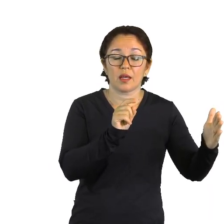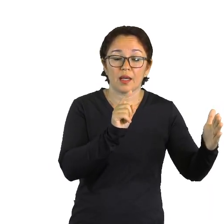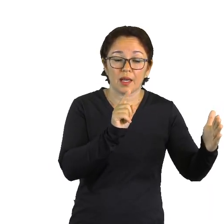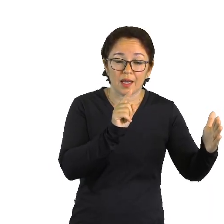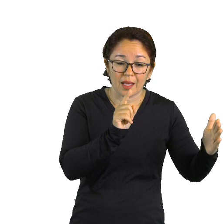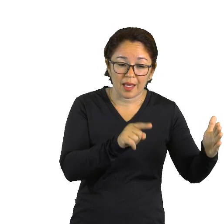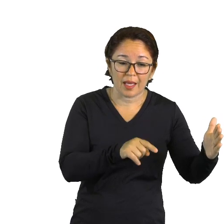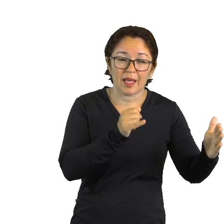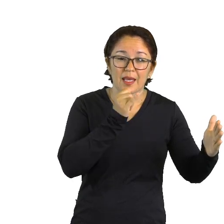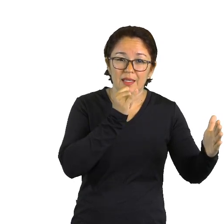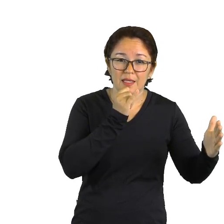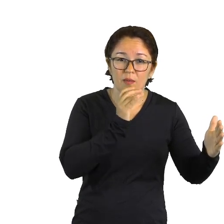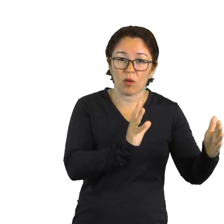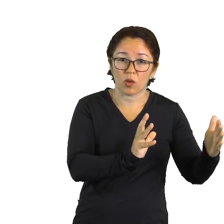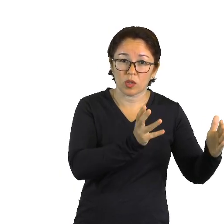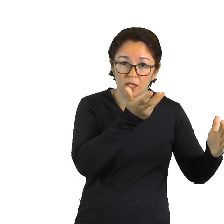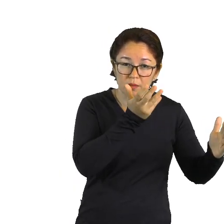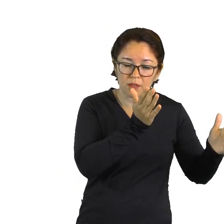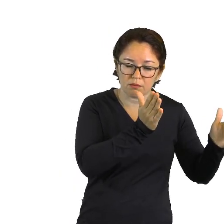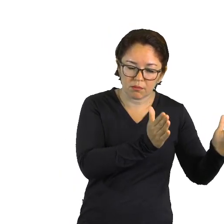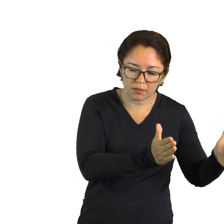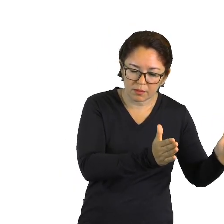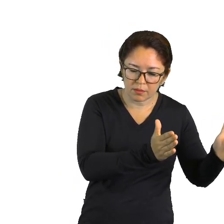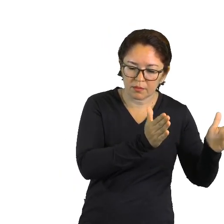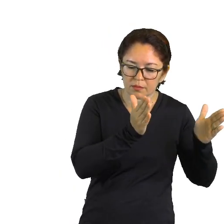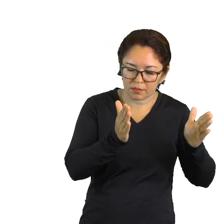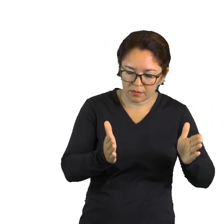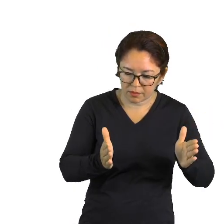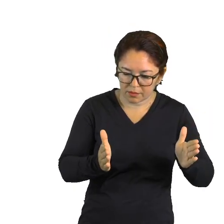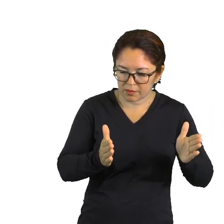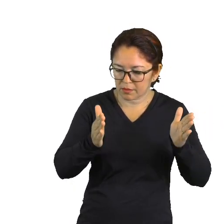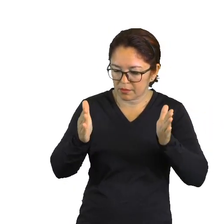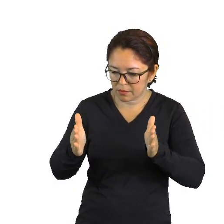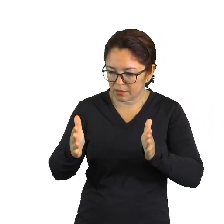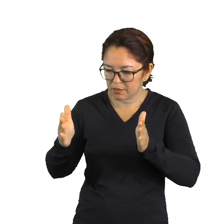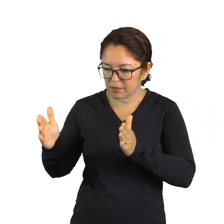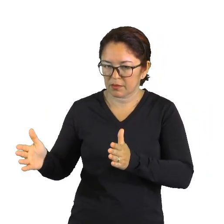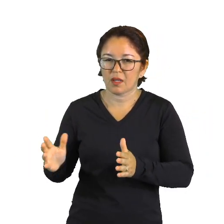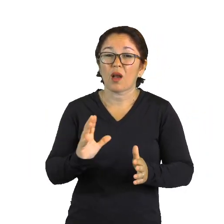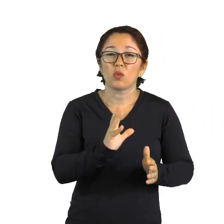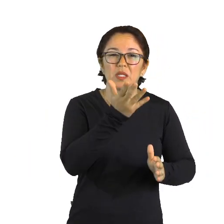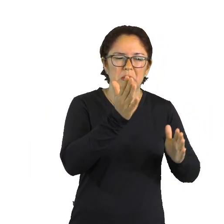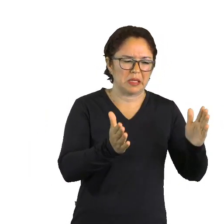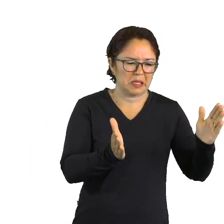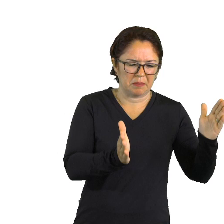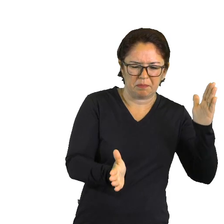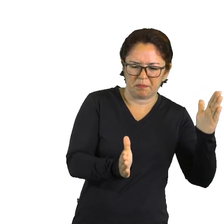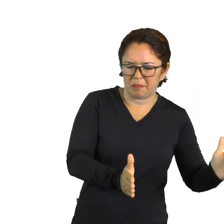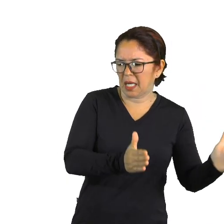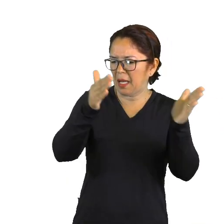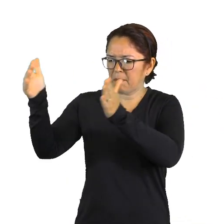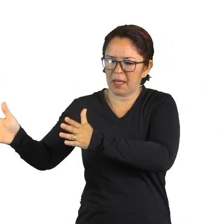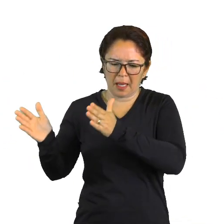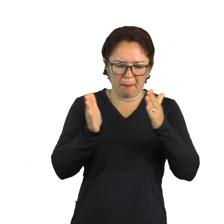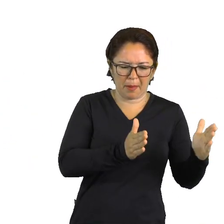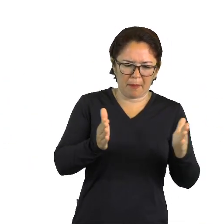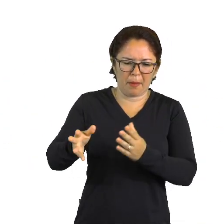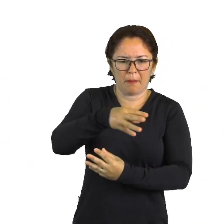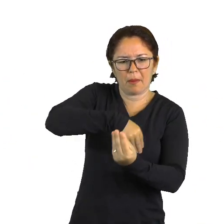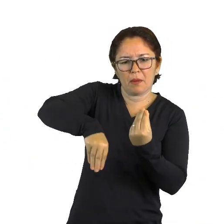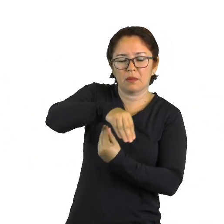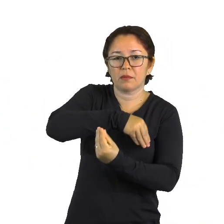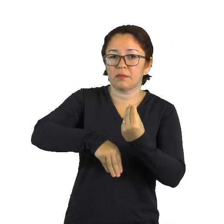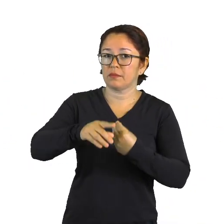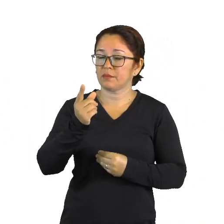sequência cronológica, ou seja, primeiramente vem a apresentação das personagens, o local onde se passará